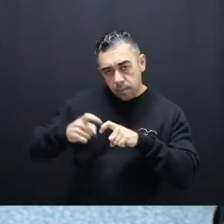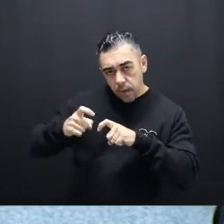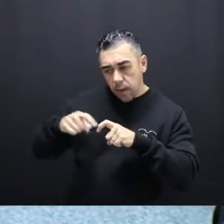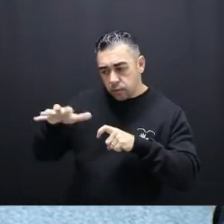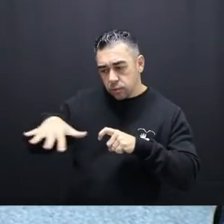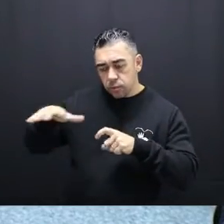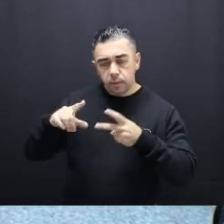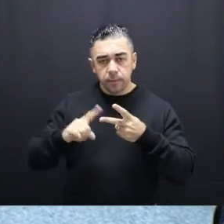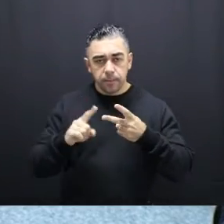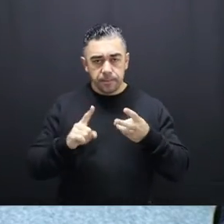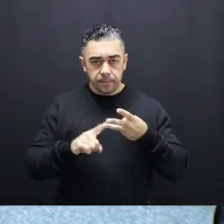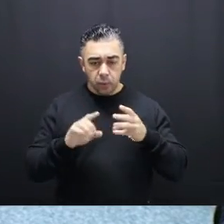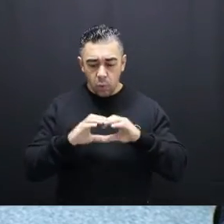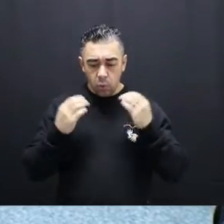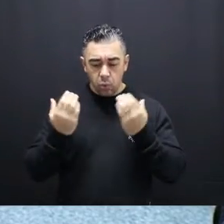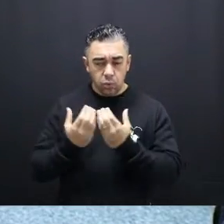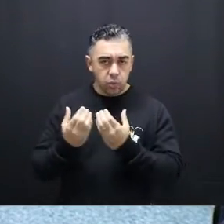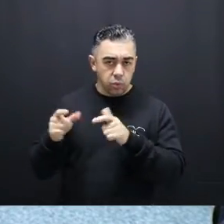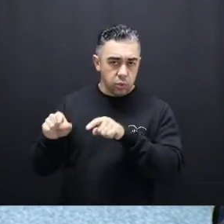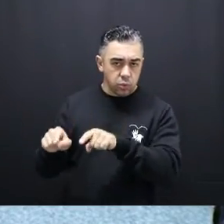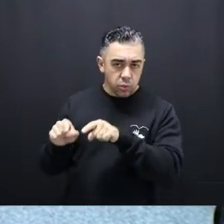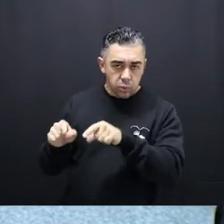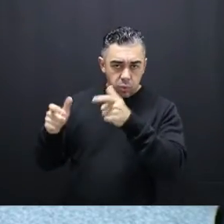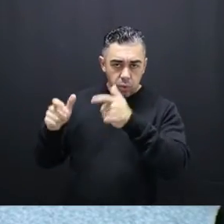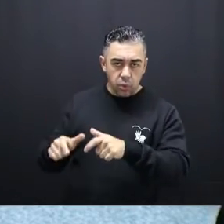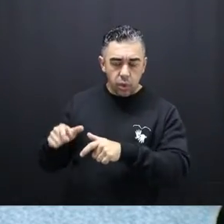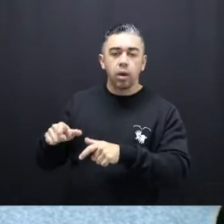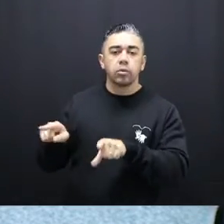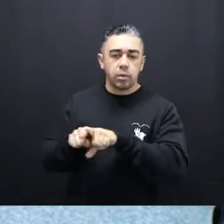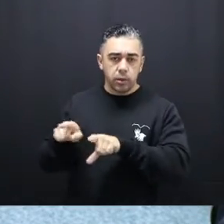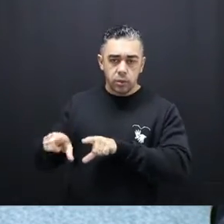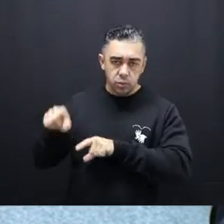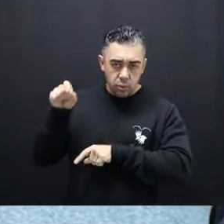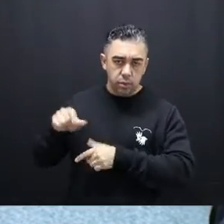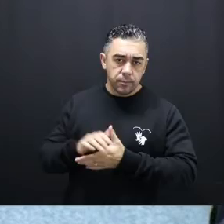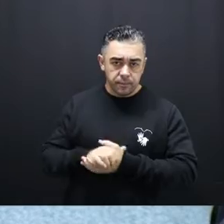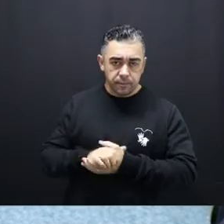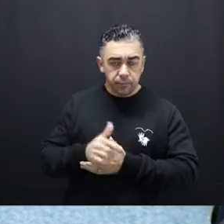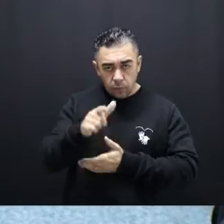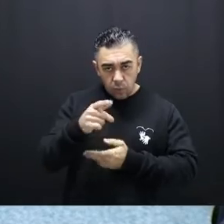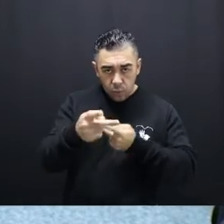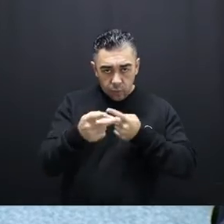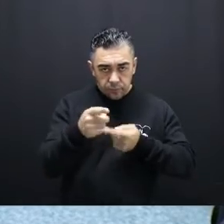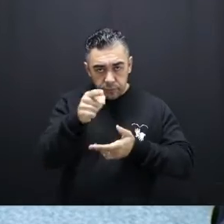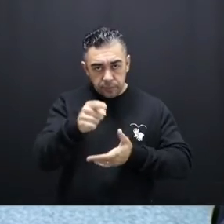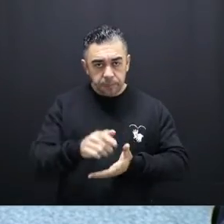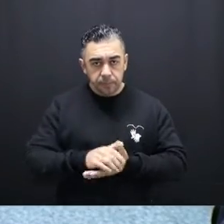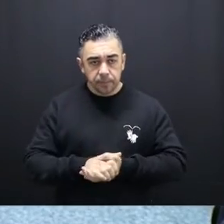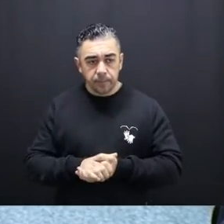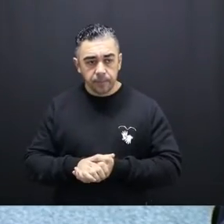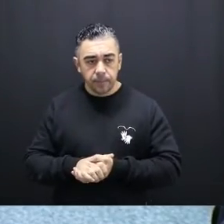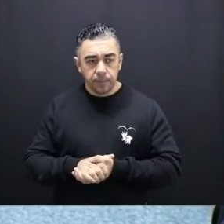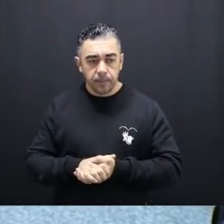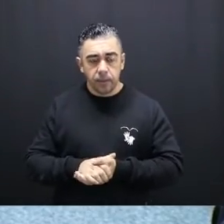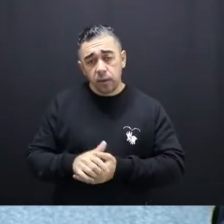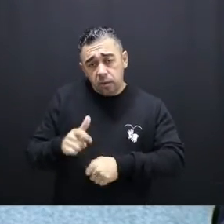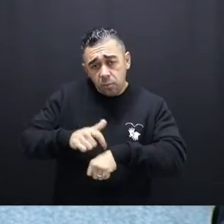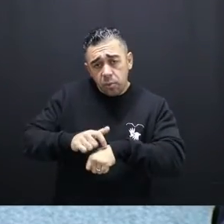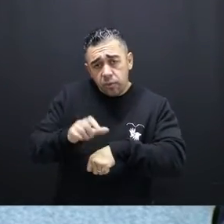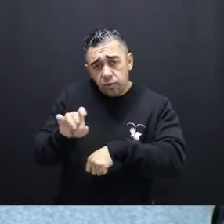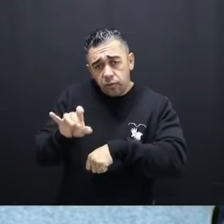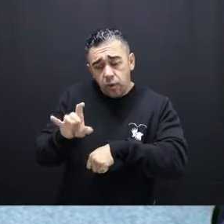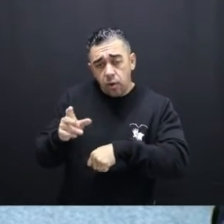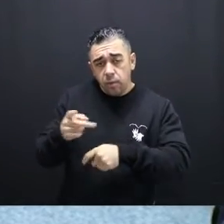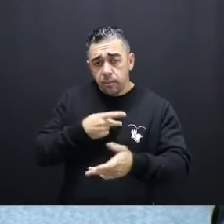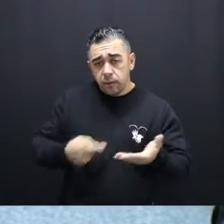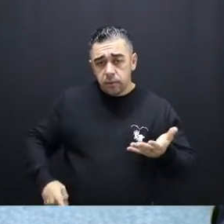estão com o conselho local da Saúde também eleito é um faço esse convite e por hora da só